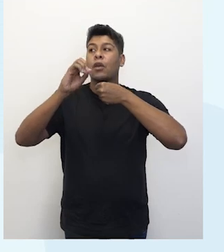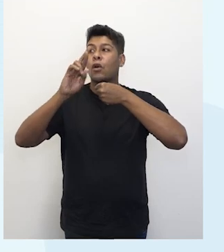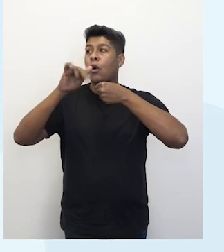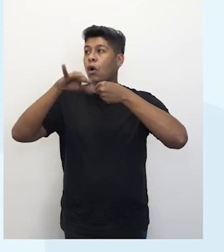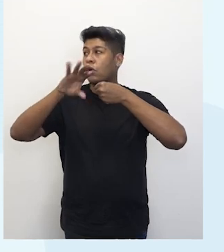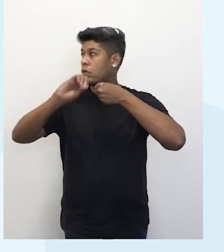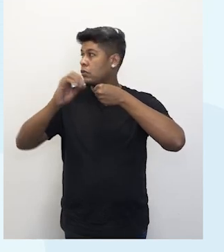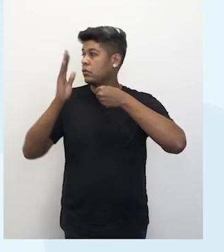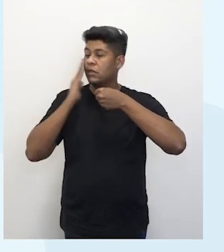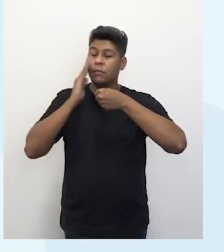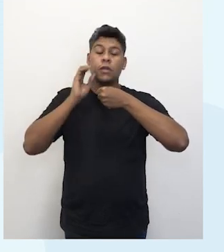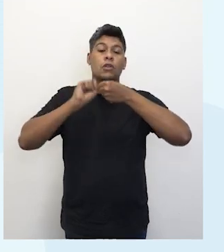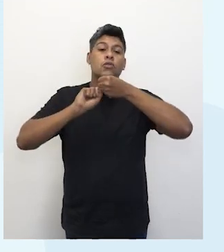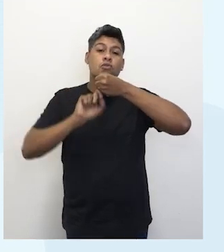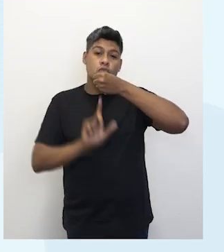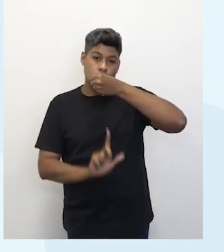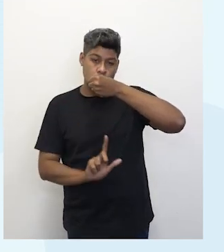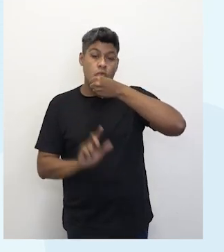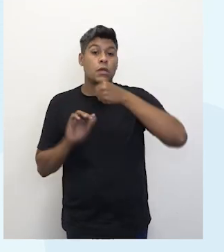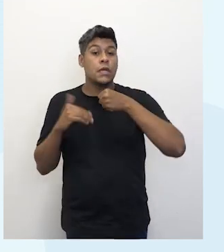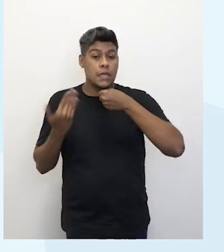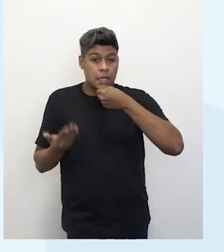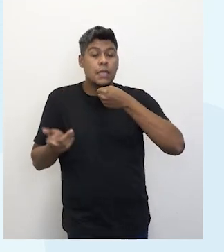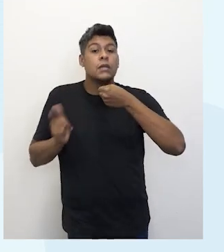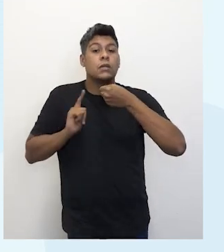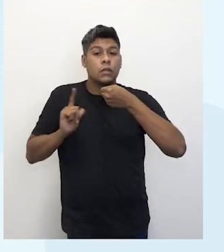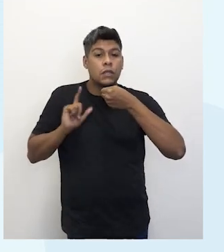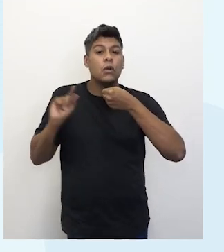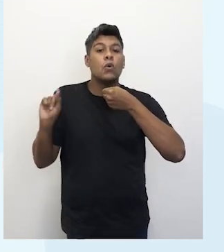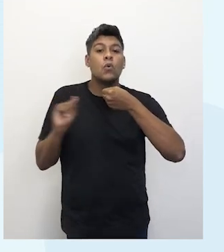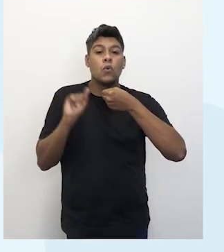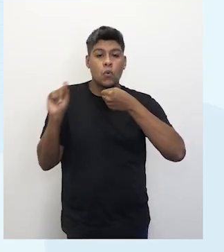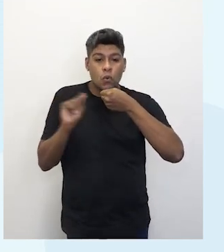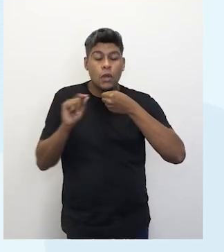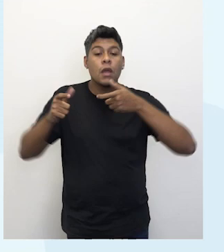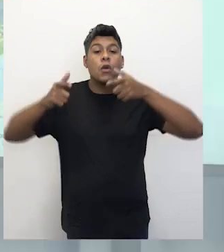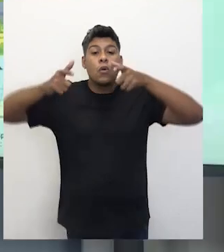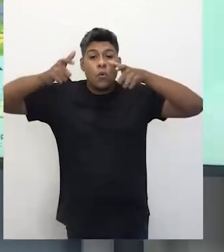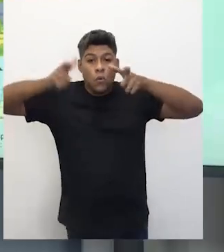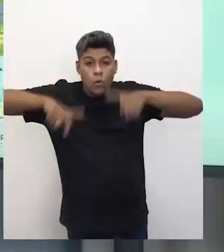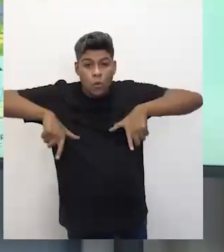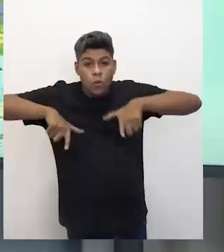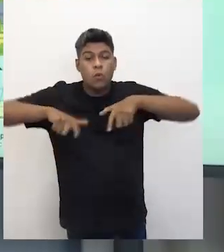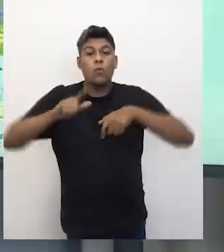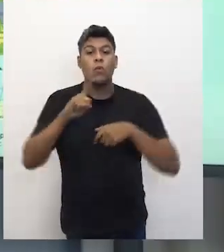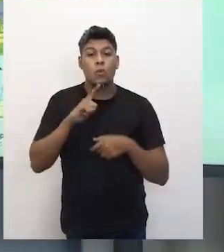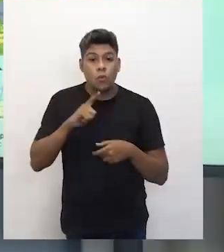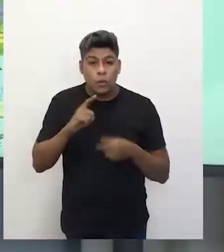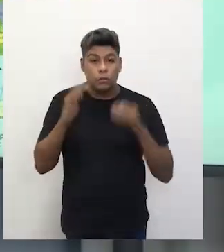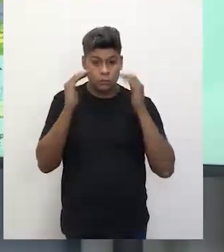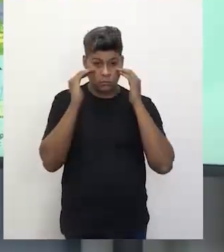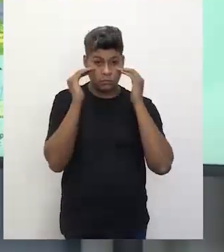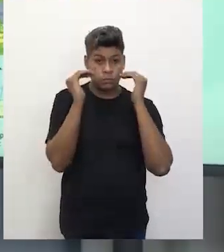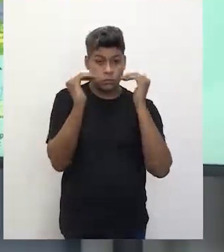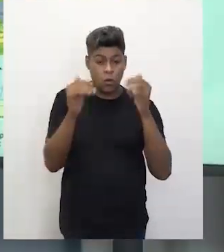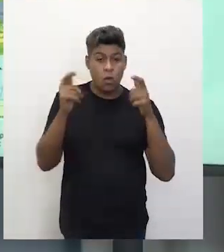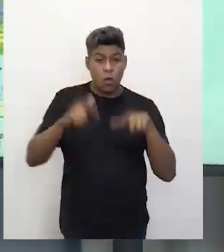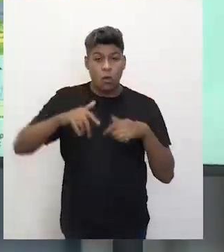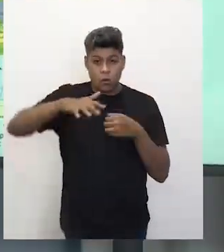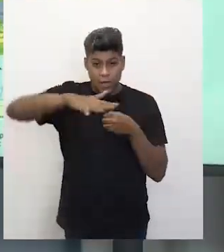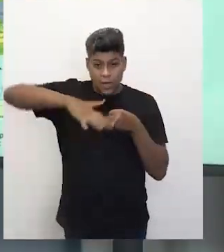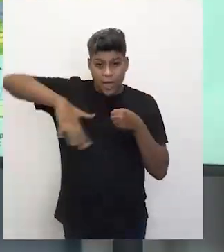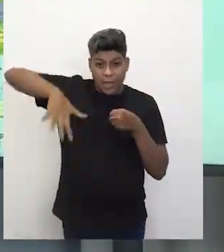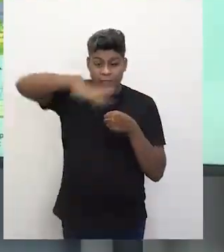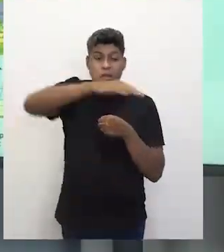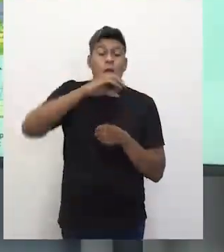no hemisfério sul dá certo então ele tem lá uma região que a sua concentração fica em regiões